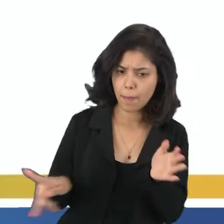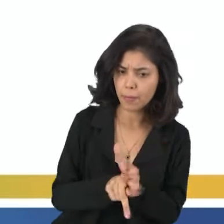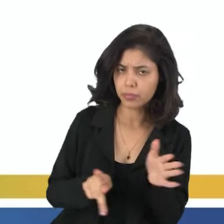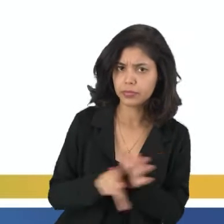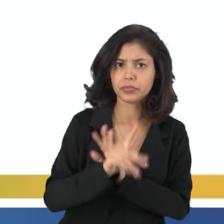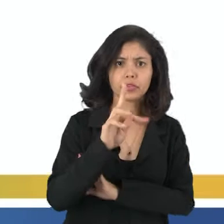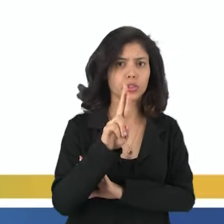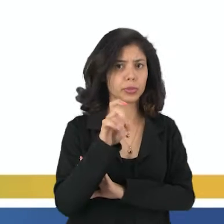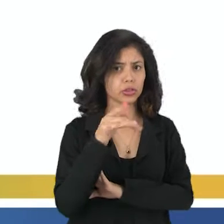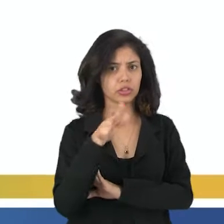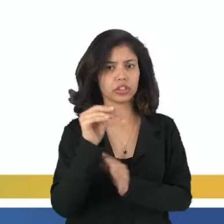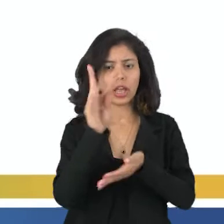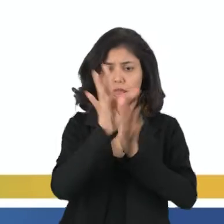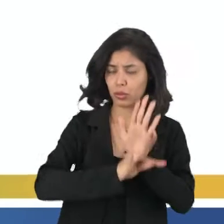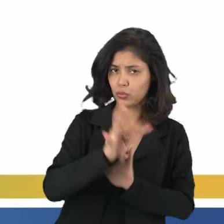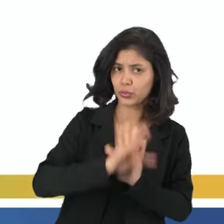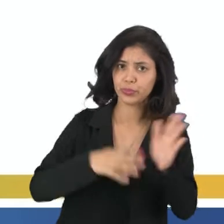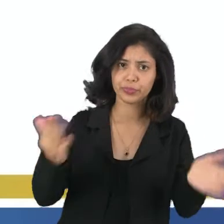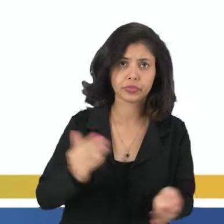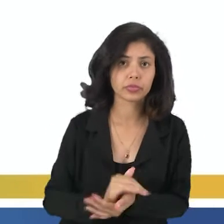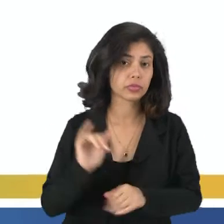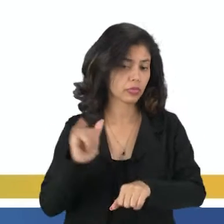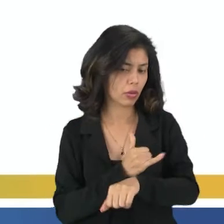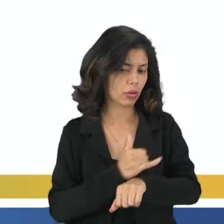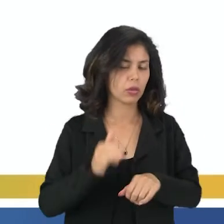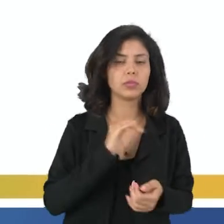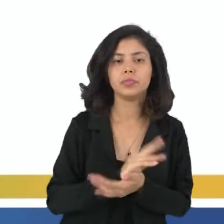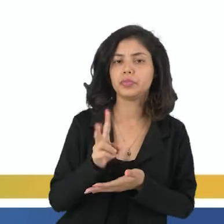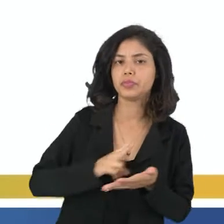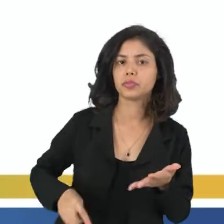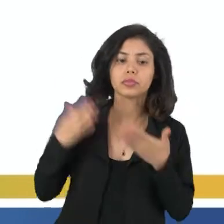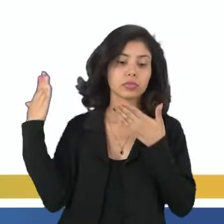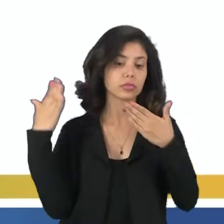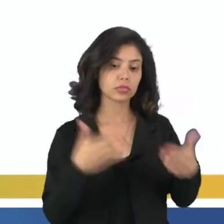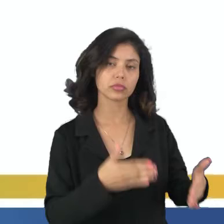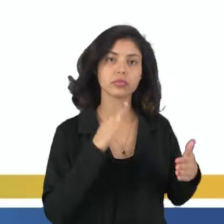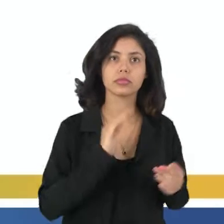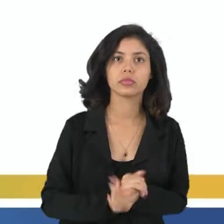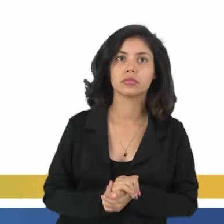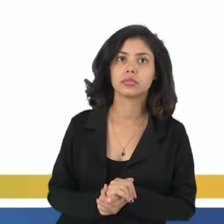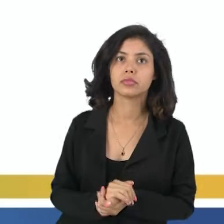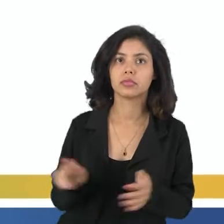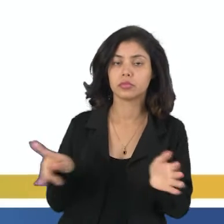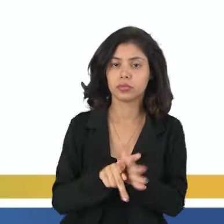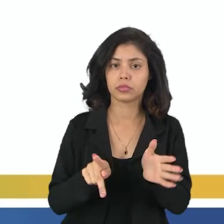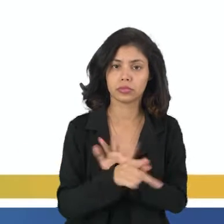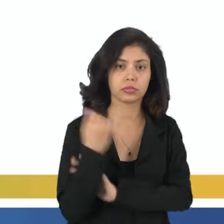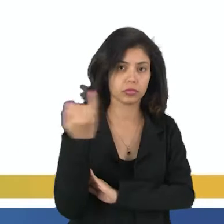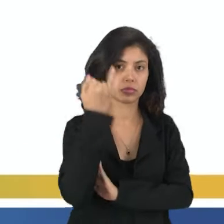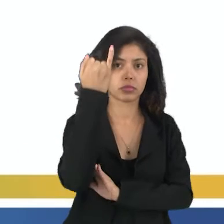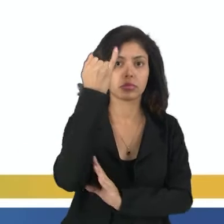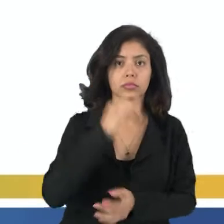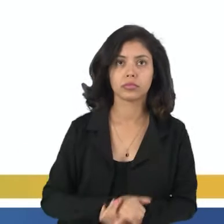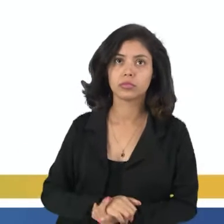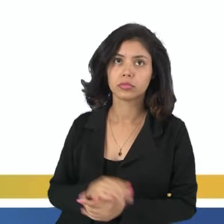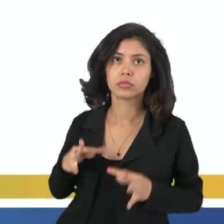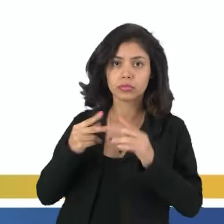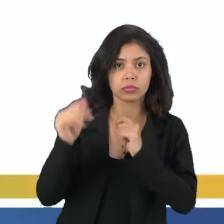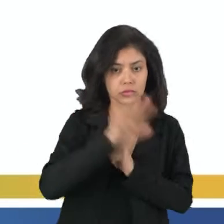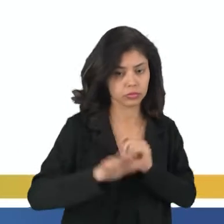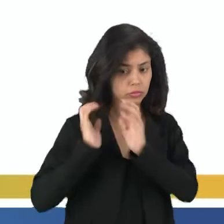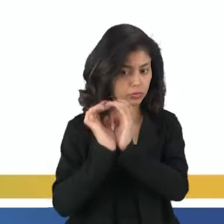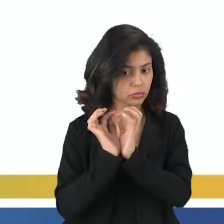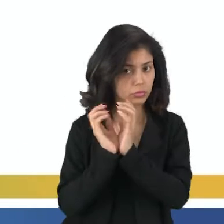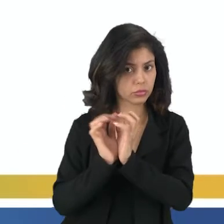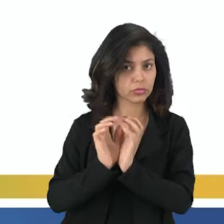esse tipologias textuais aí tem as estratégias de leitura os objetivos de leitura objetivo funcional né então